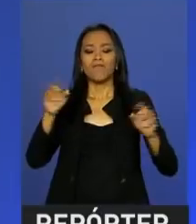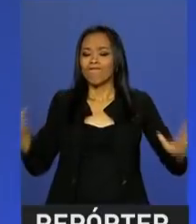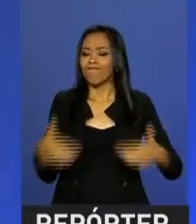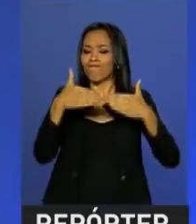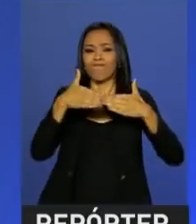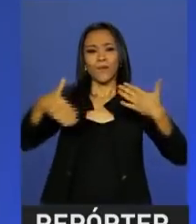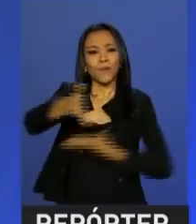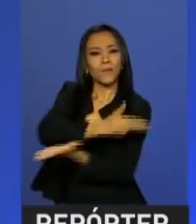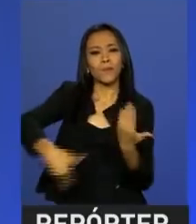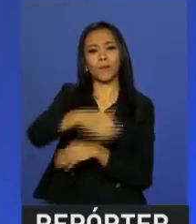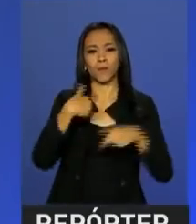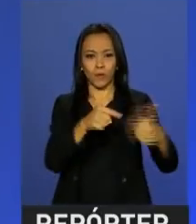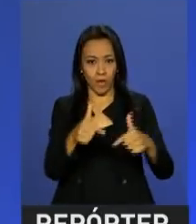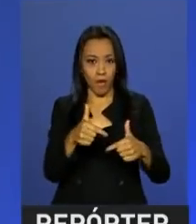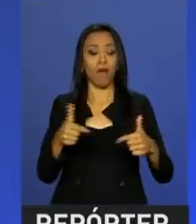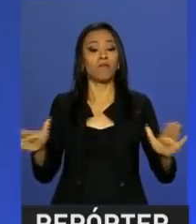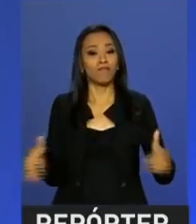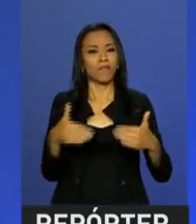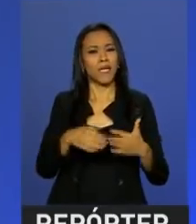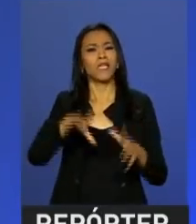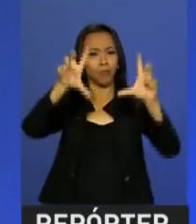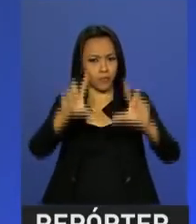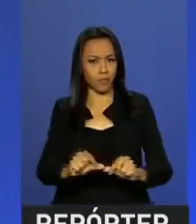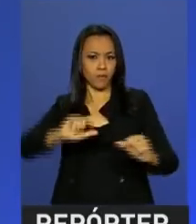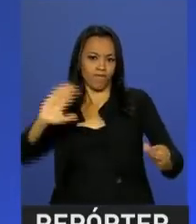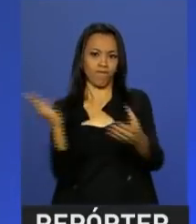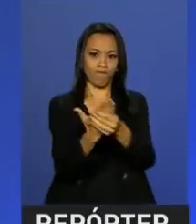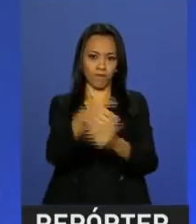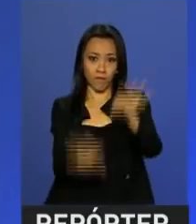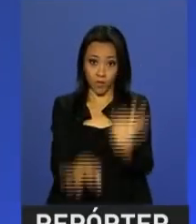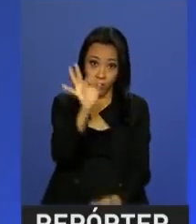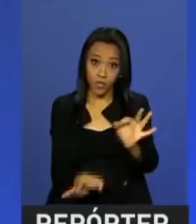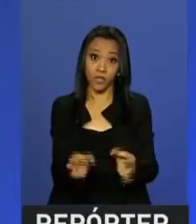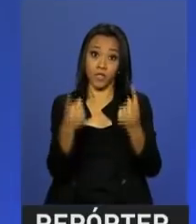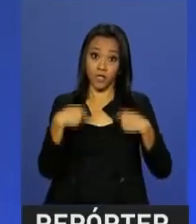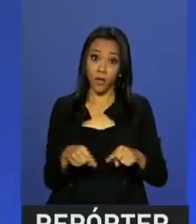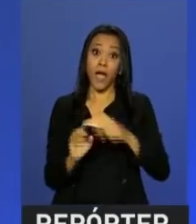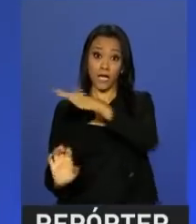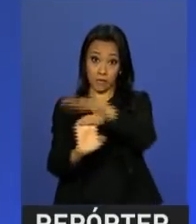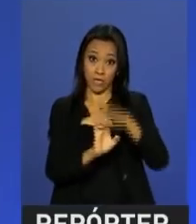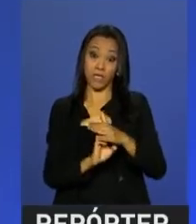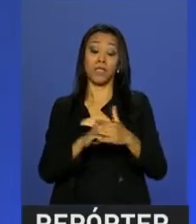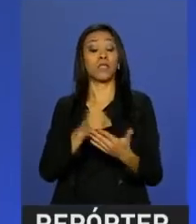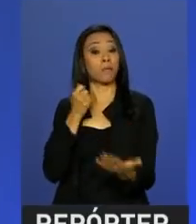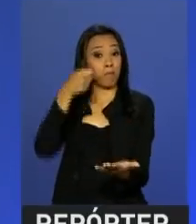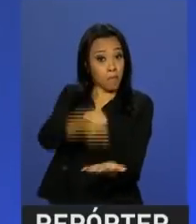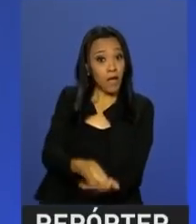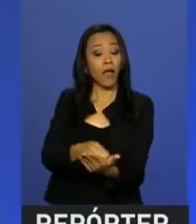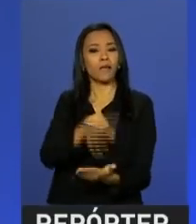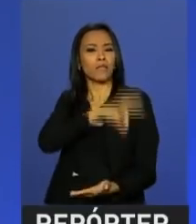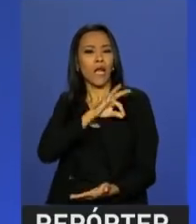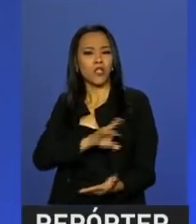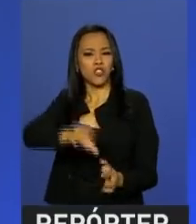de trabalho e portanto menos ações as empresas que pagarem salários diferentes para